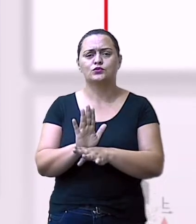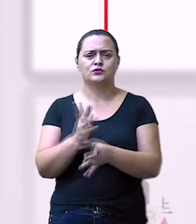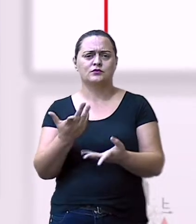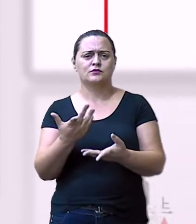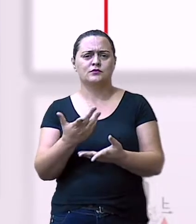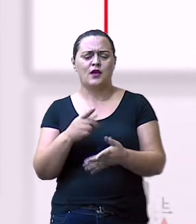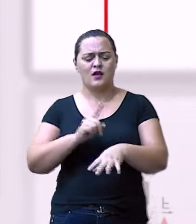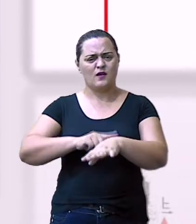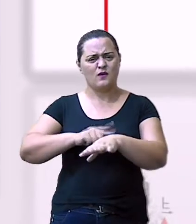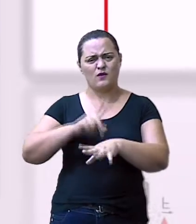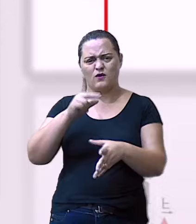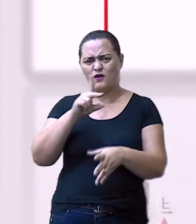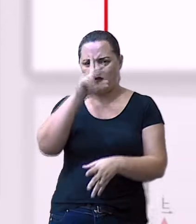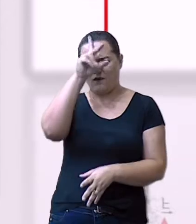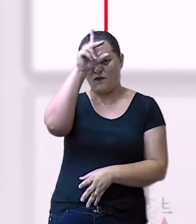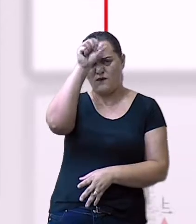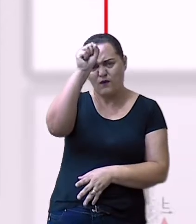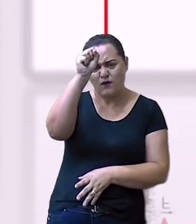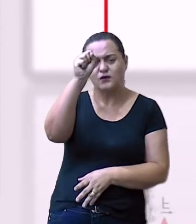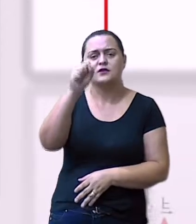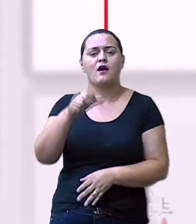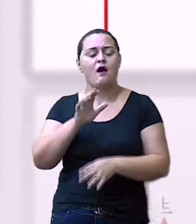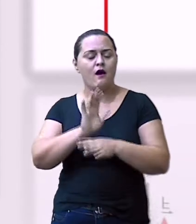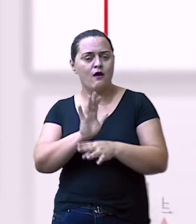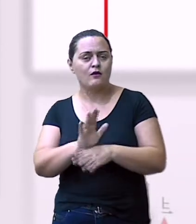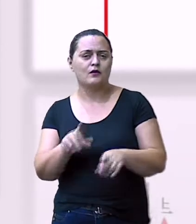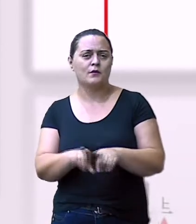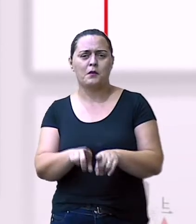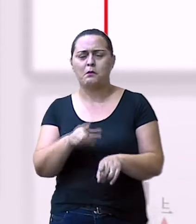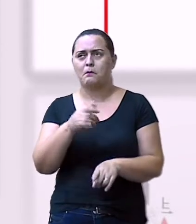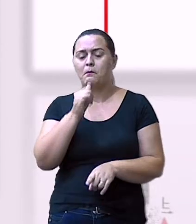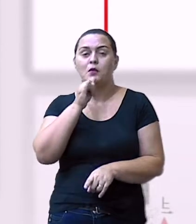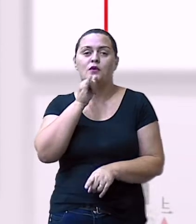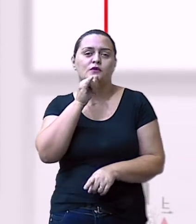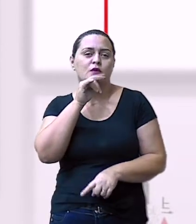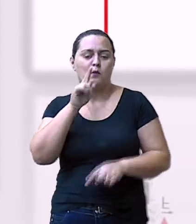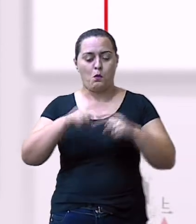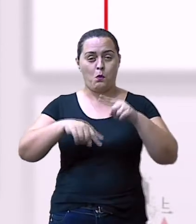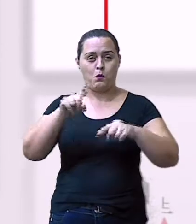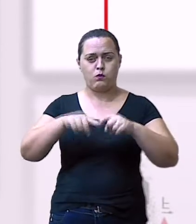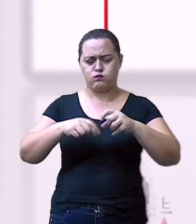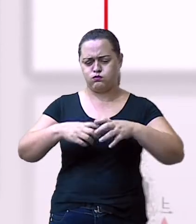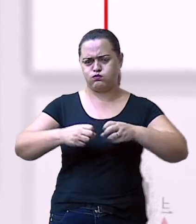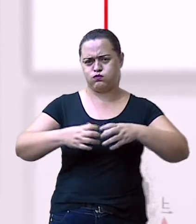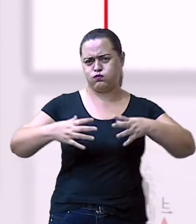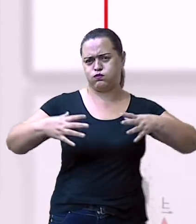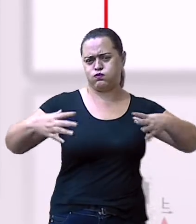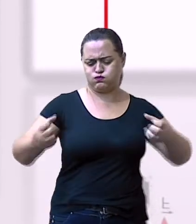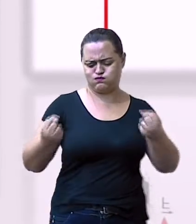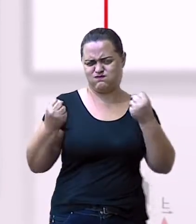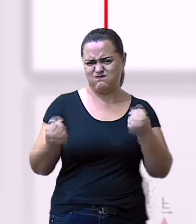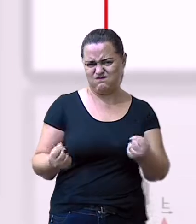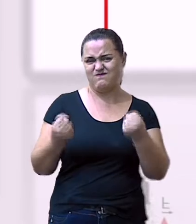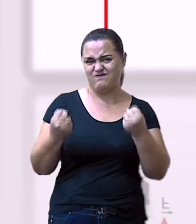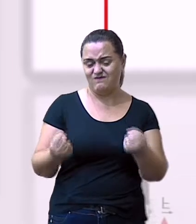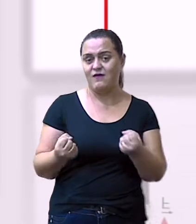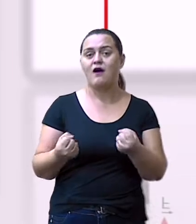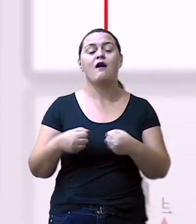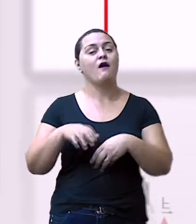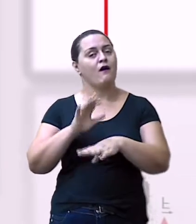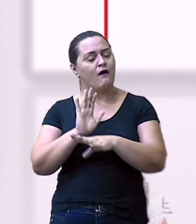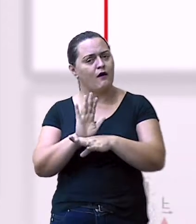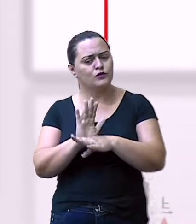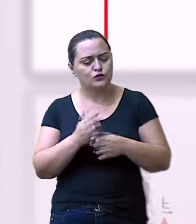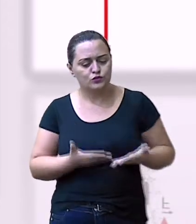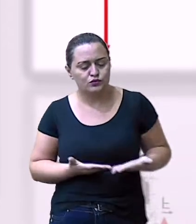para deslocar os objetos, um objeto grande ou pesado, para que a gente consiga movê-lo. Esse